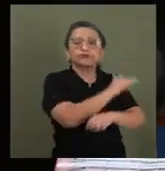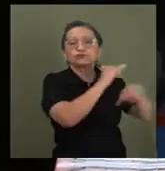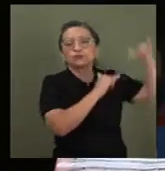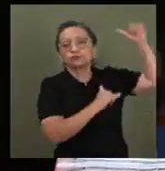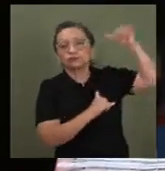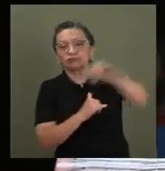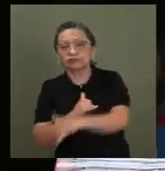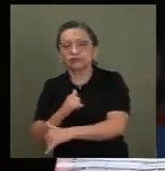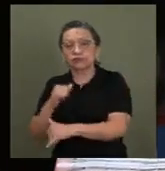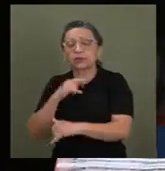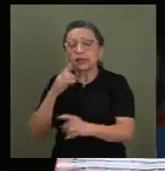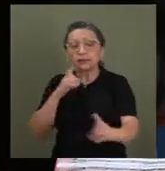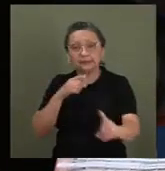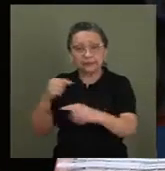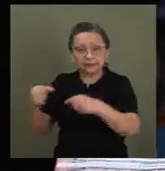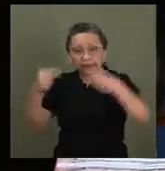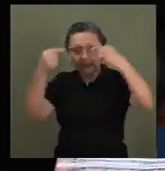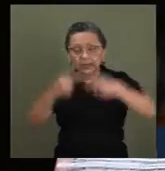chegada, atendendo